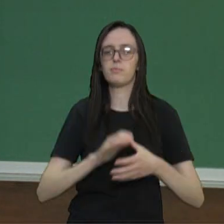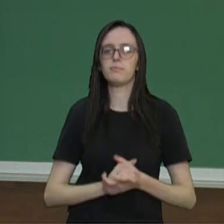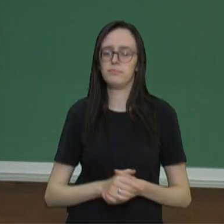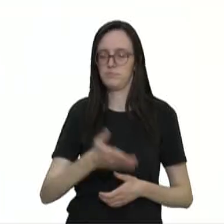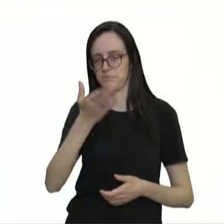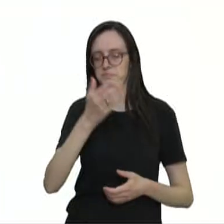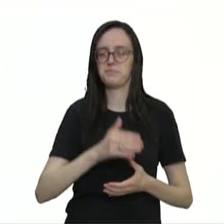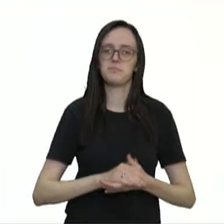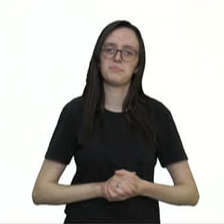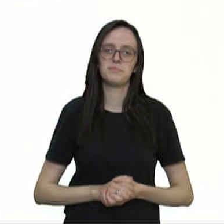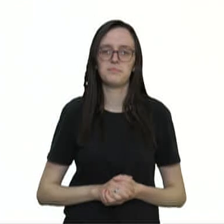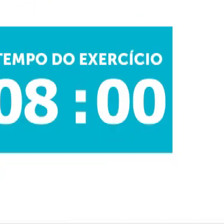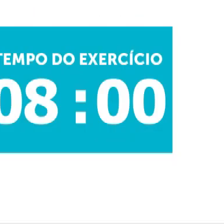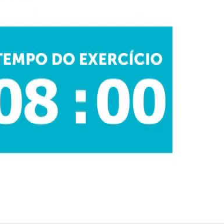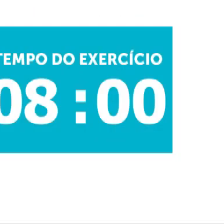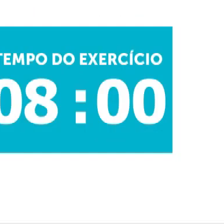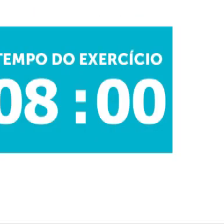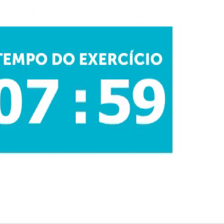Vai lá!